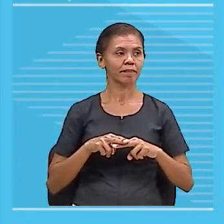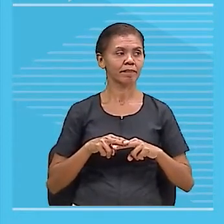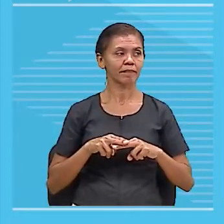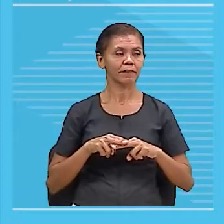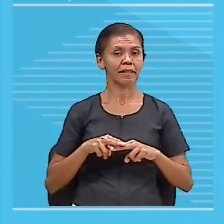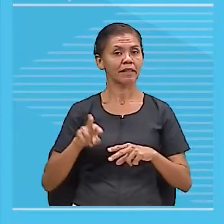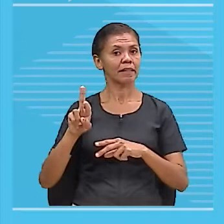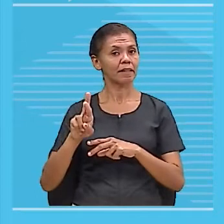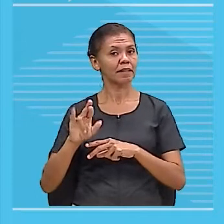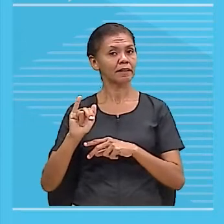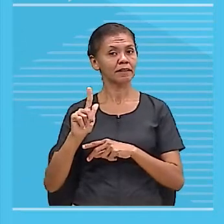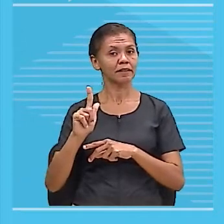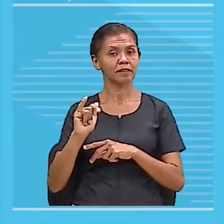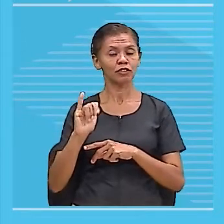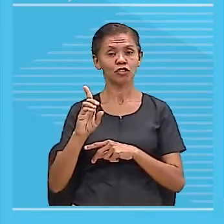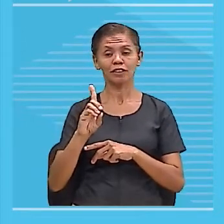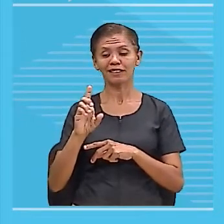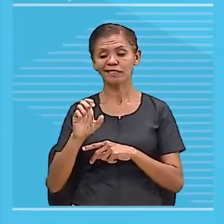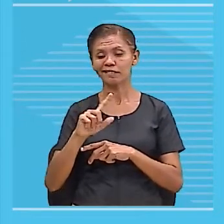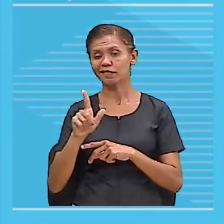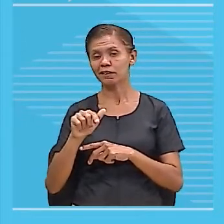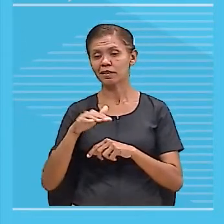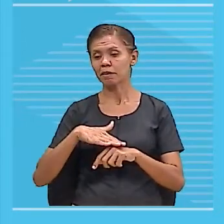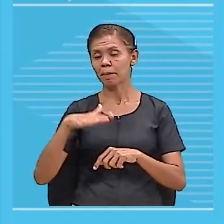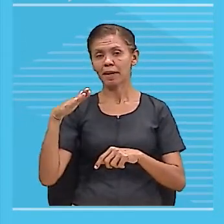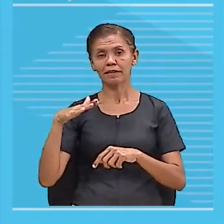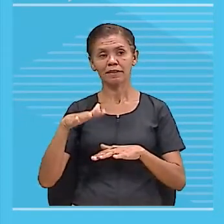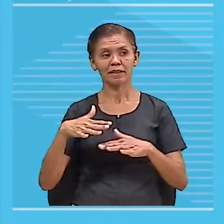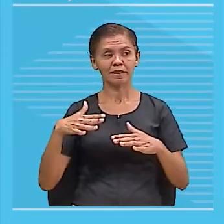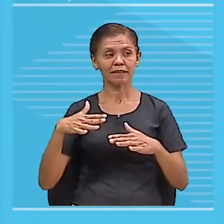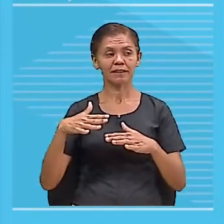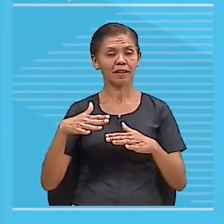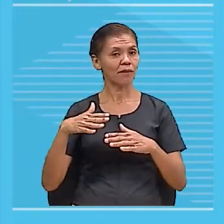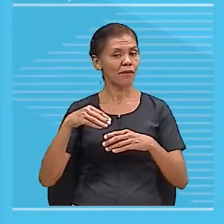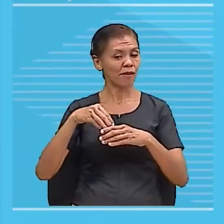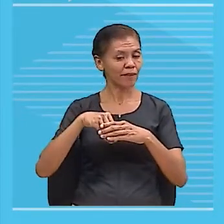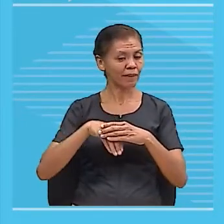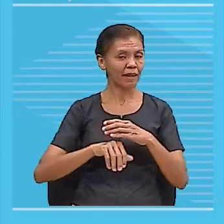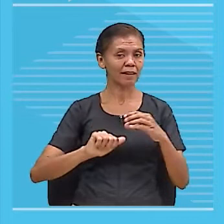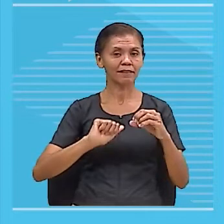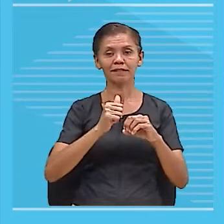minha rigidez, maior a capacidade de armazenar cargas aqui dentro.